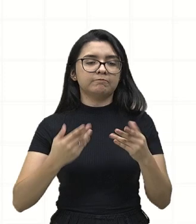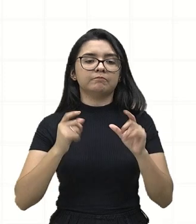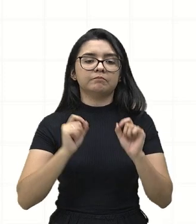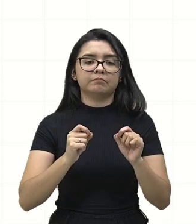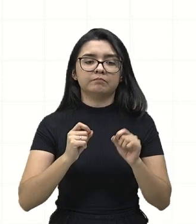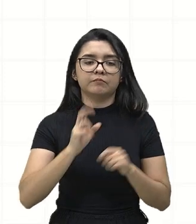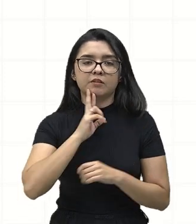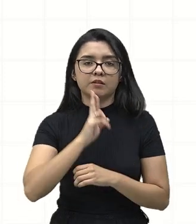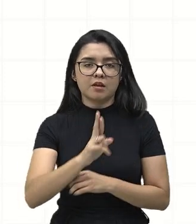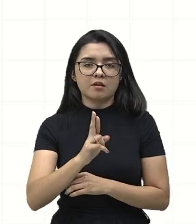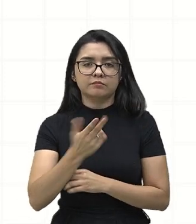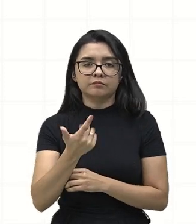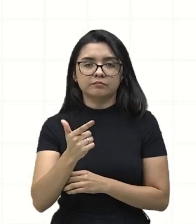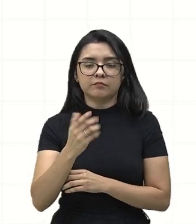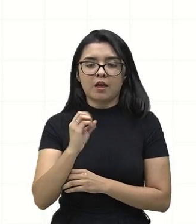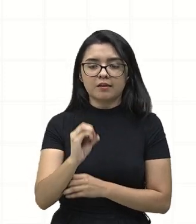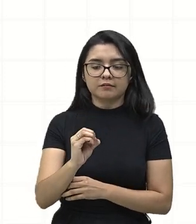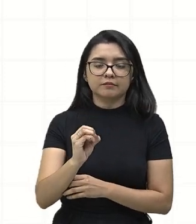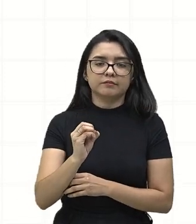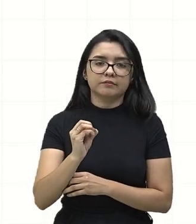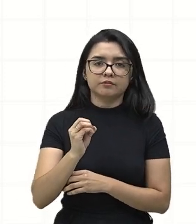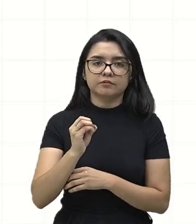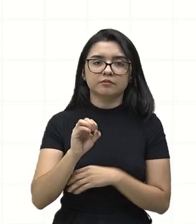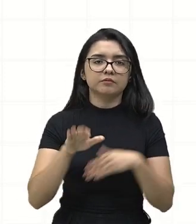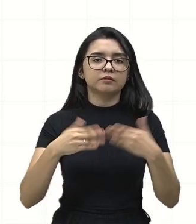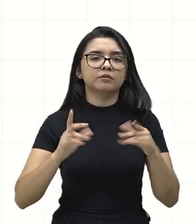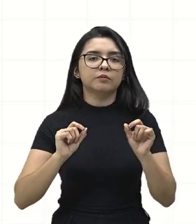deixa resto. Então, o que a gente tem aqui?